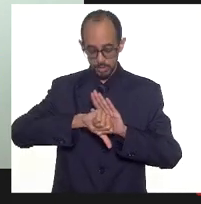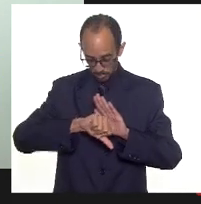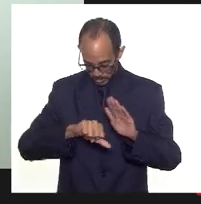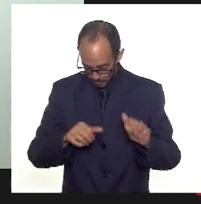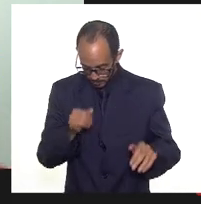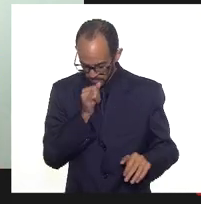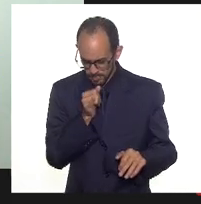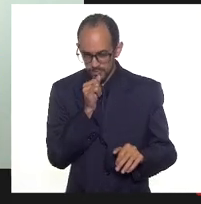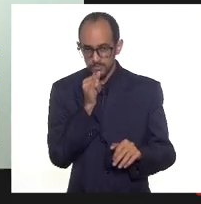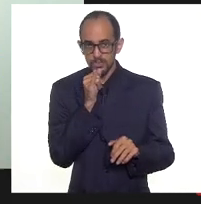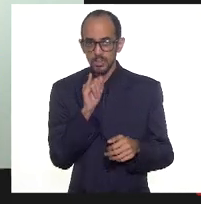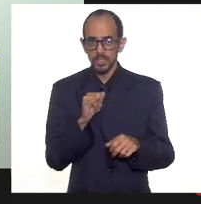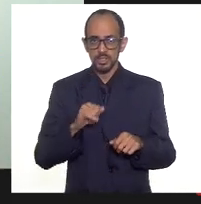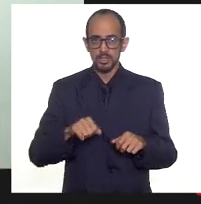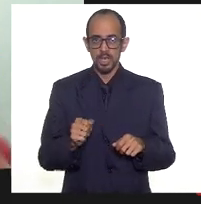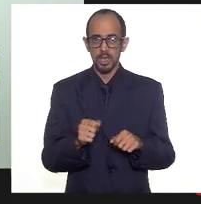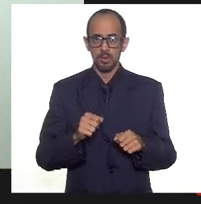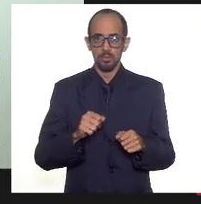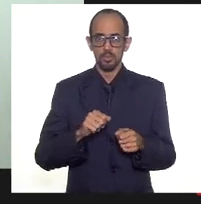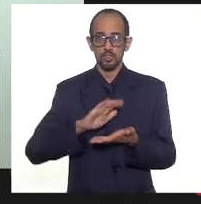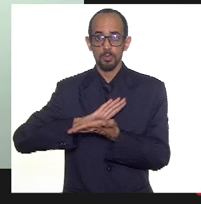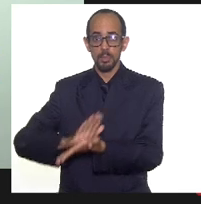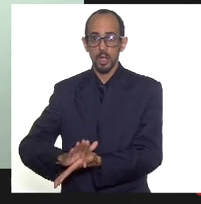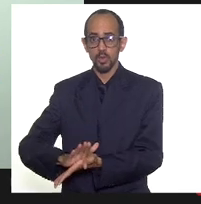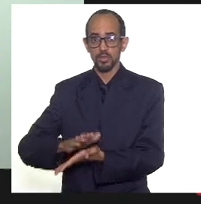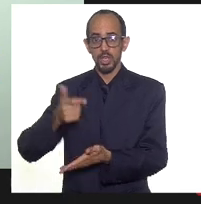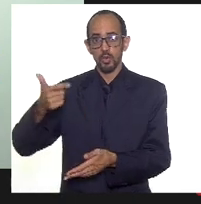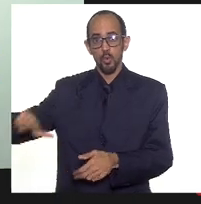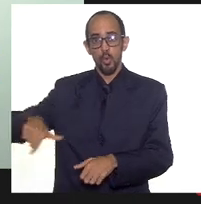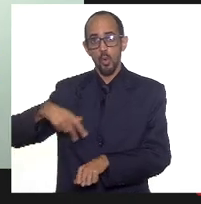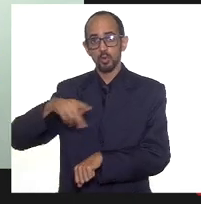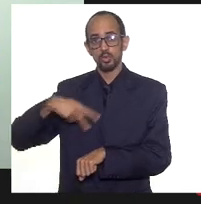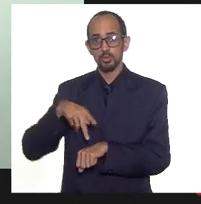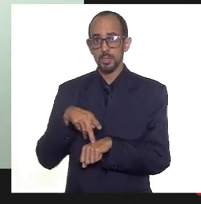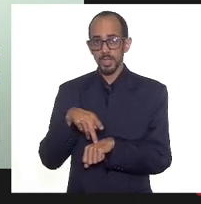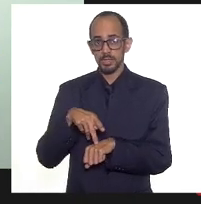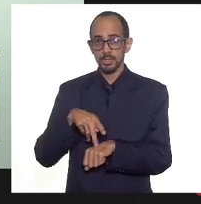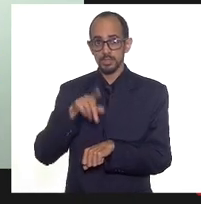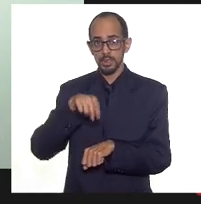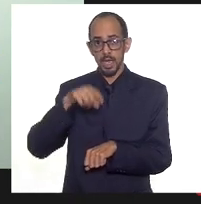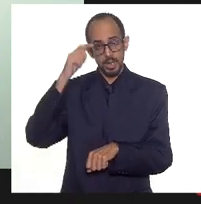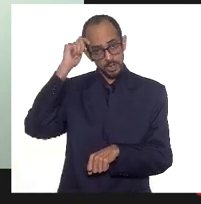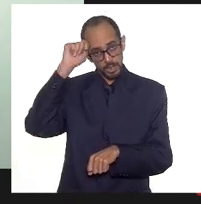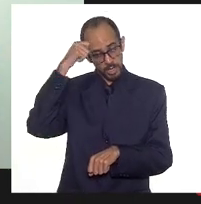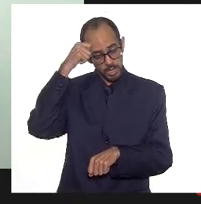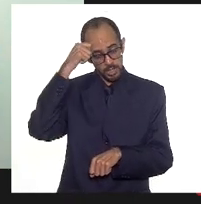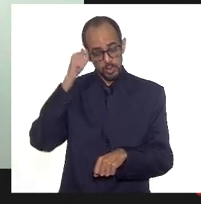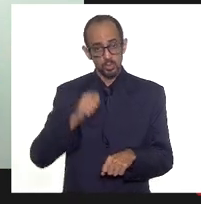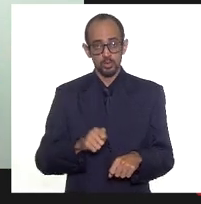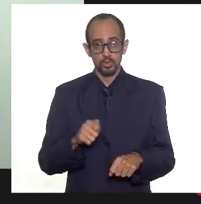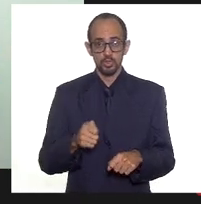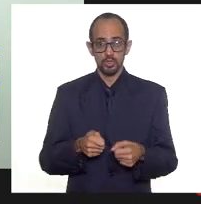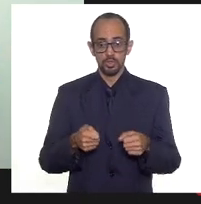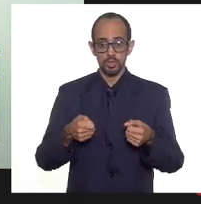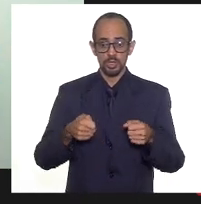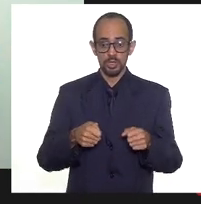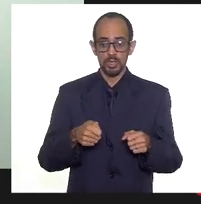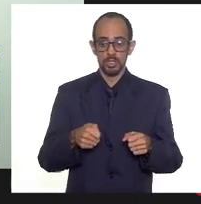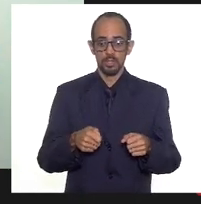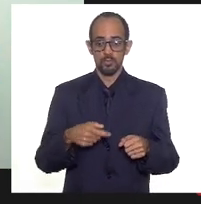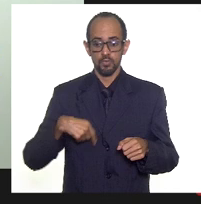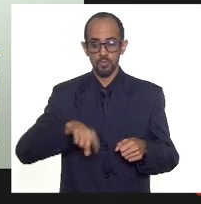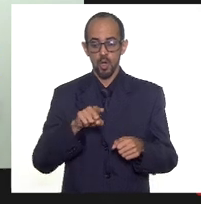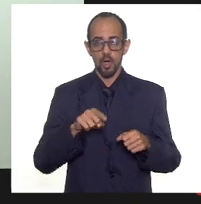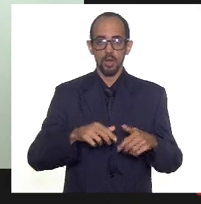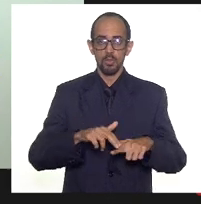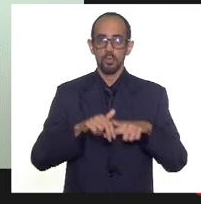xenofobia. Pastores negros, que são negros, que foram para lá por serem brasileiros, não estão sendo aceitos.